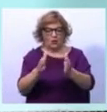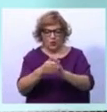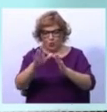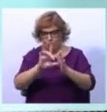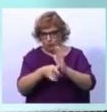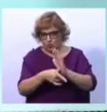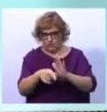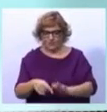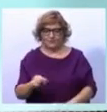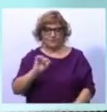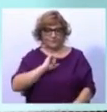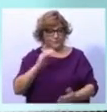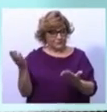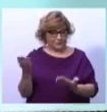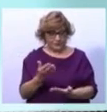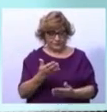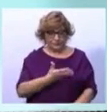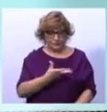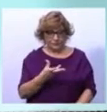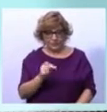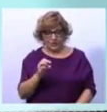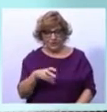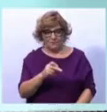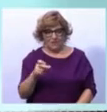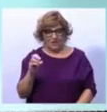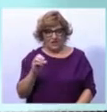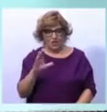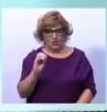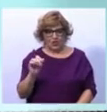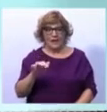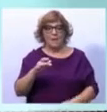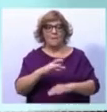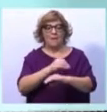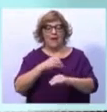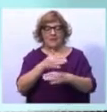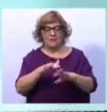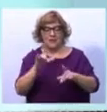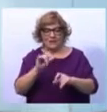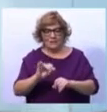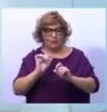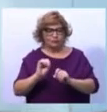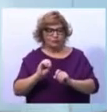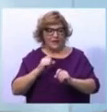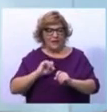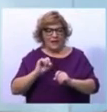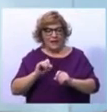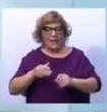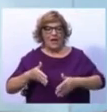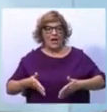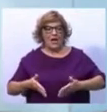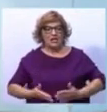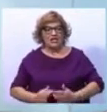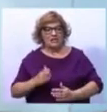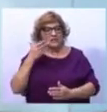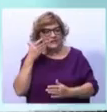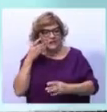este processo. É nossa convidada a doutora Maria José Costa, médica pediatra e neonatologista, a quem agradeço a presença. Muito obrigada, muito obrigada.